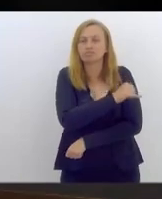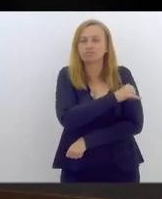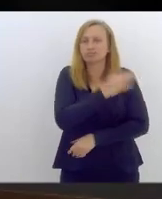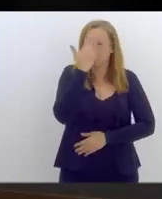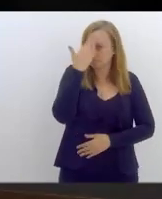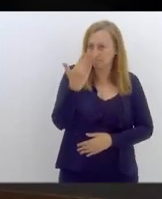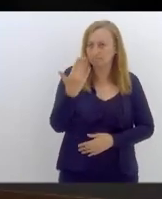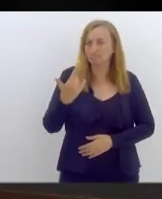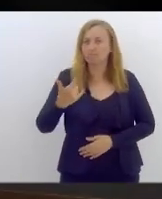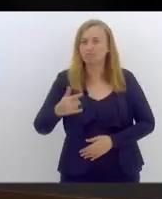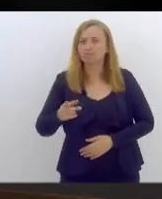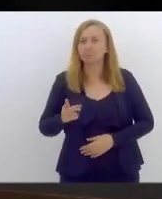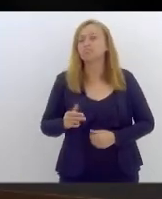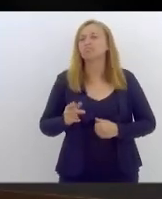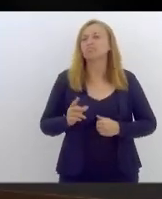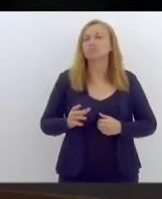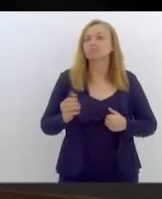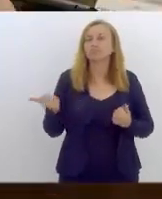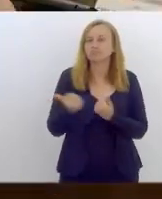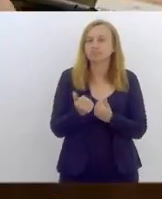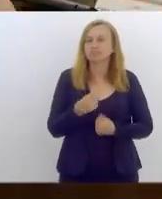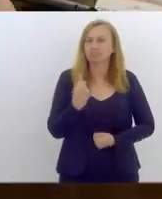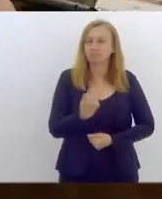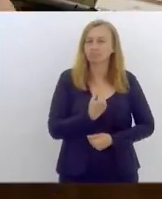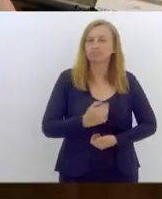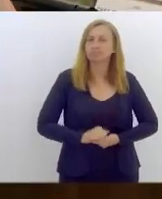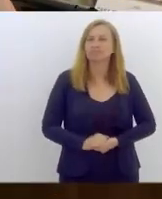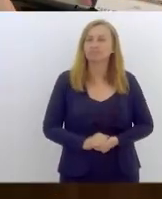obrigada e, mais uma vez, conte conosco.